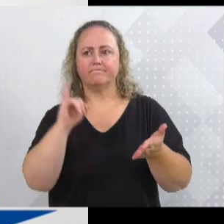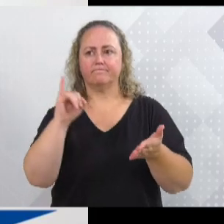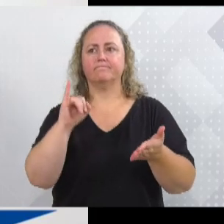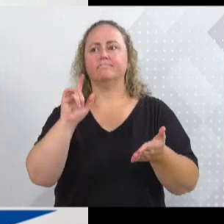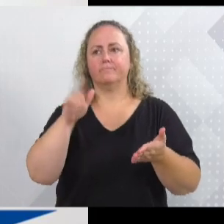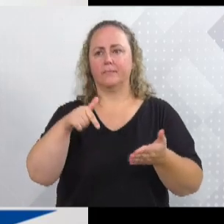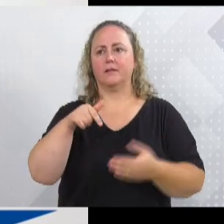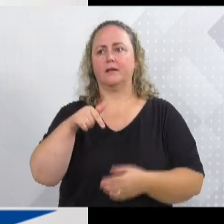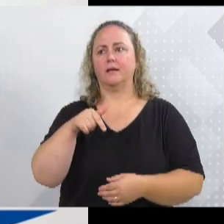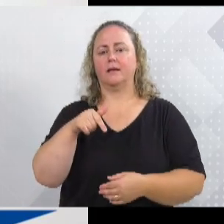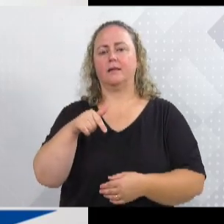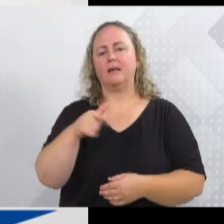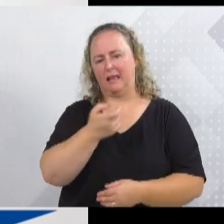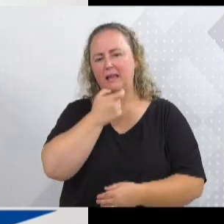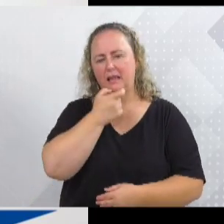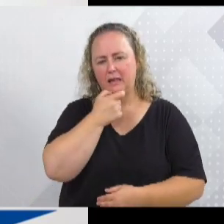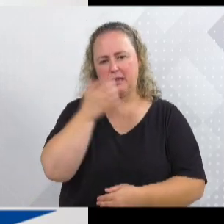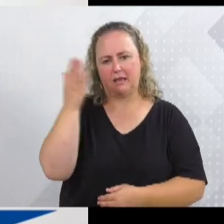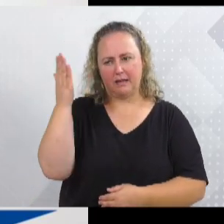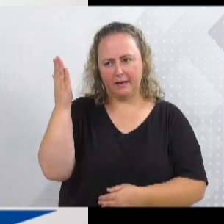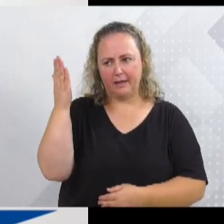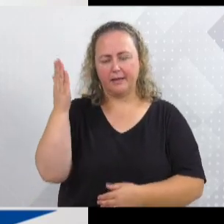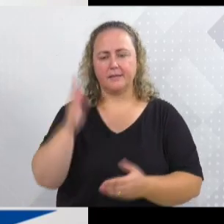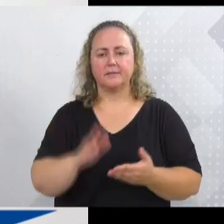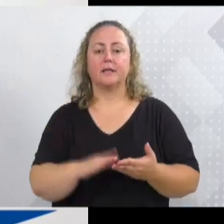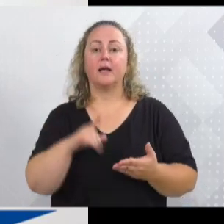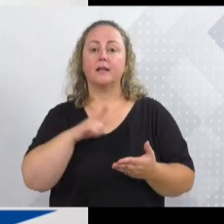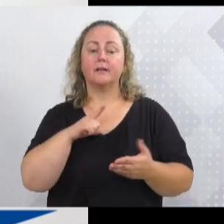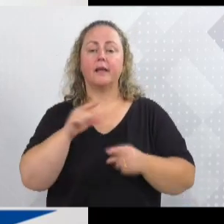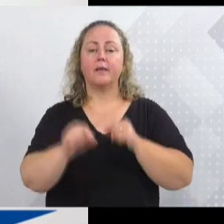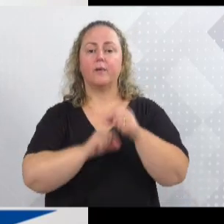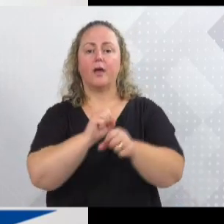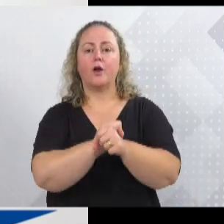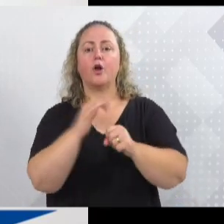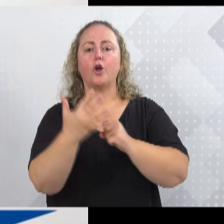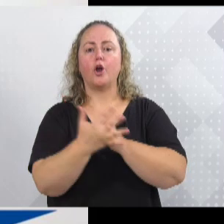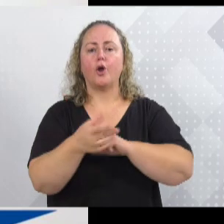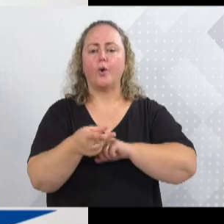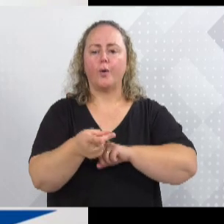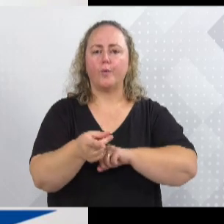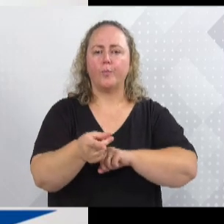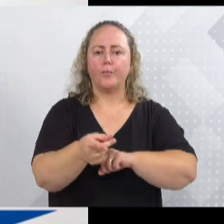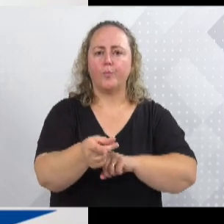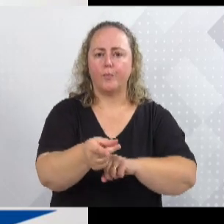da Nature, onde trazem aí a Covid longa e as diferentes